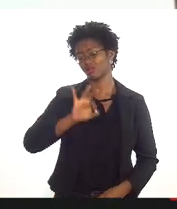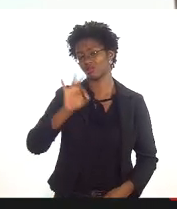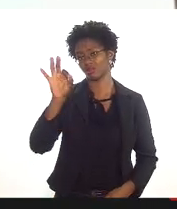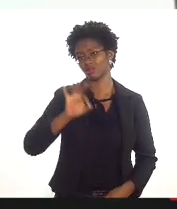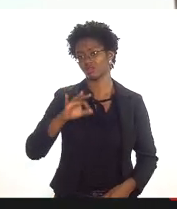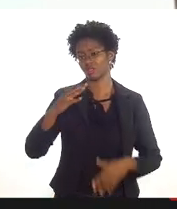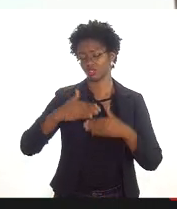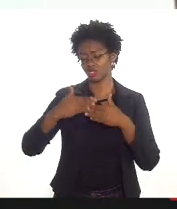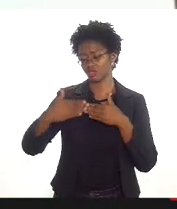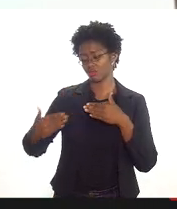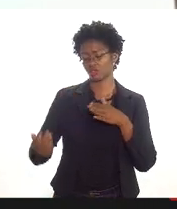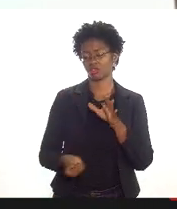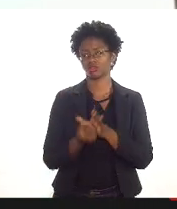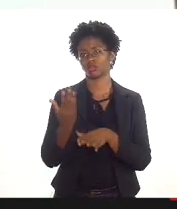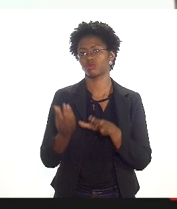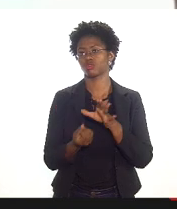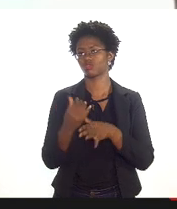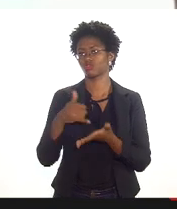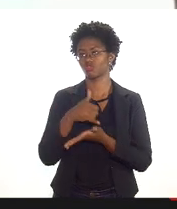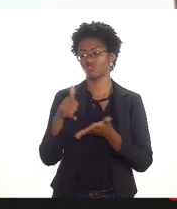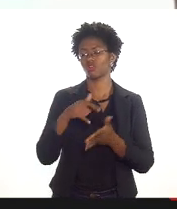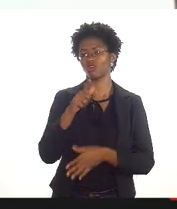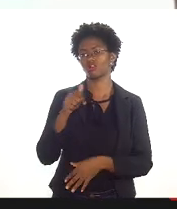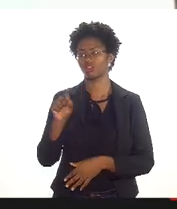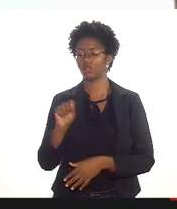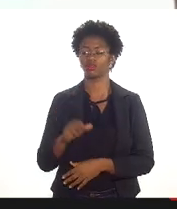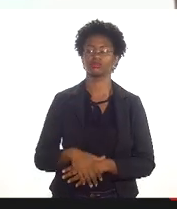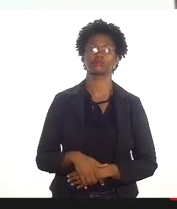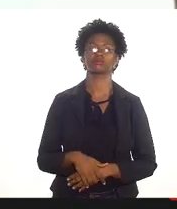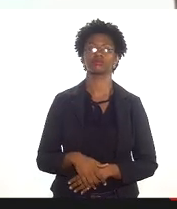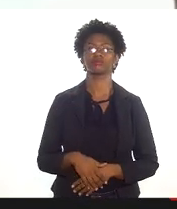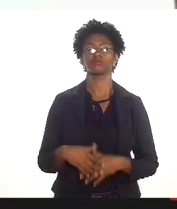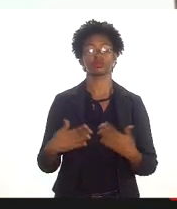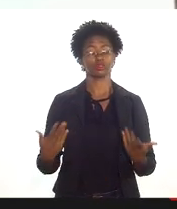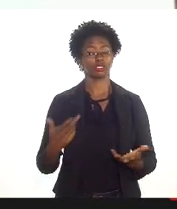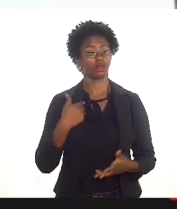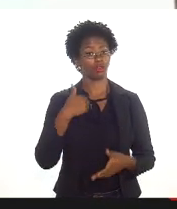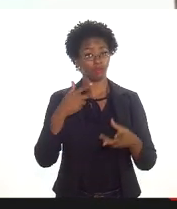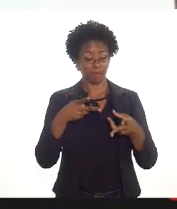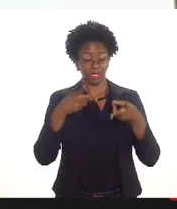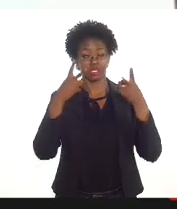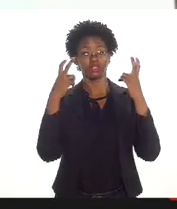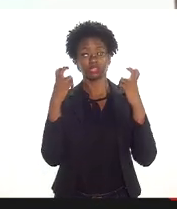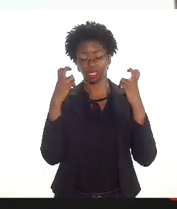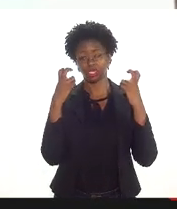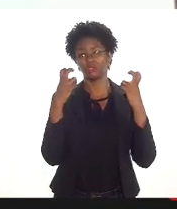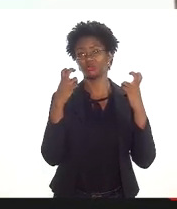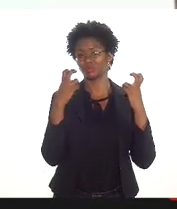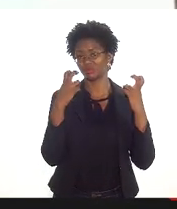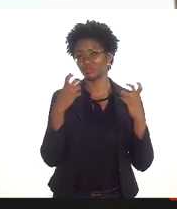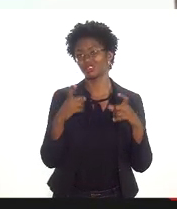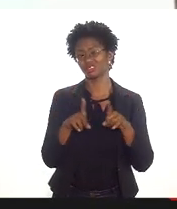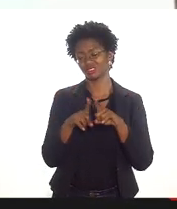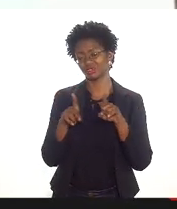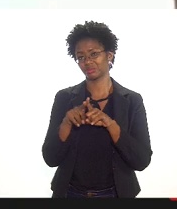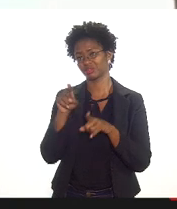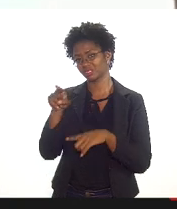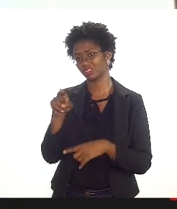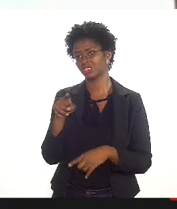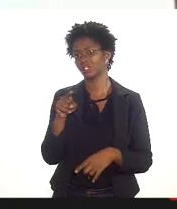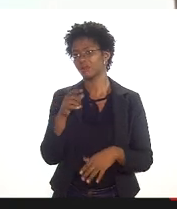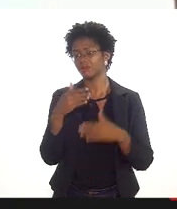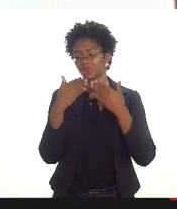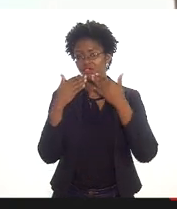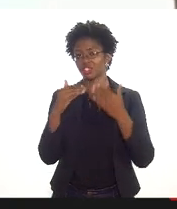desse processo produtivo de óleo e gás. Verifico, e as curvas apresentadas pelo IP